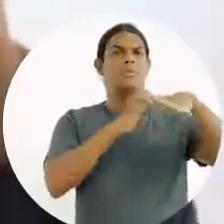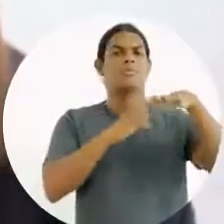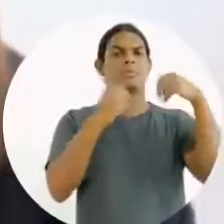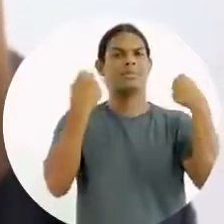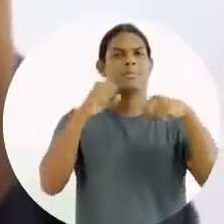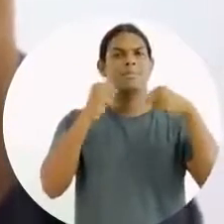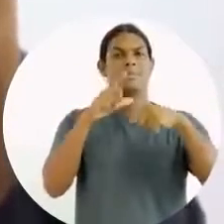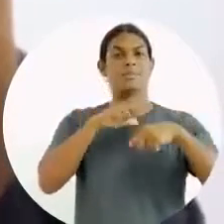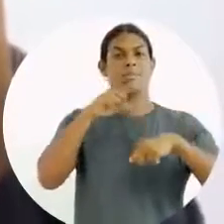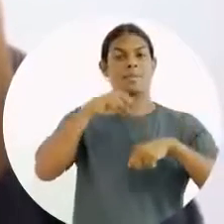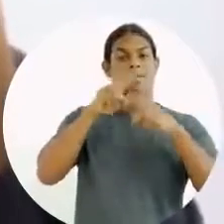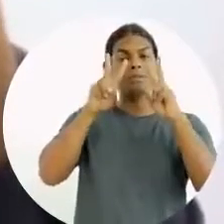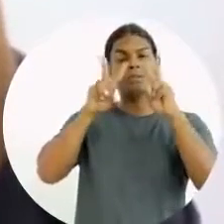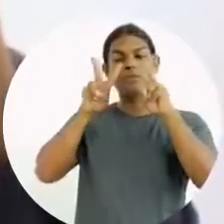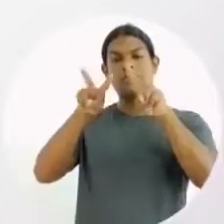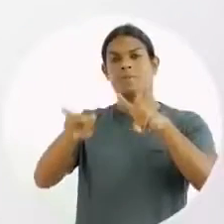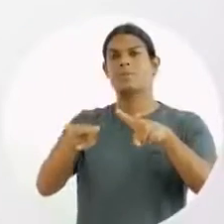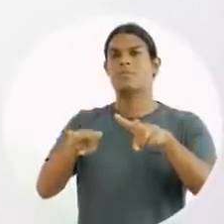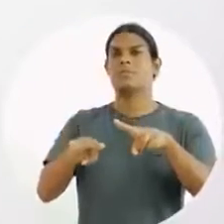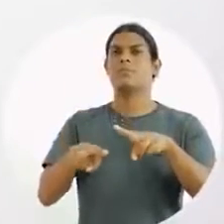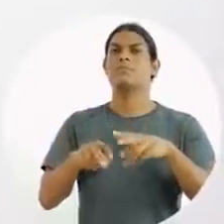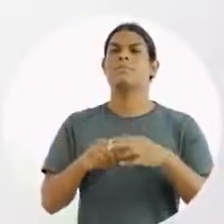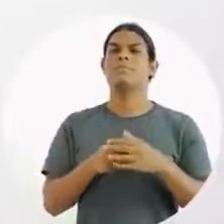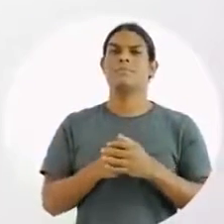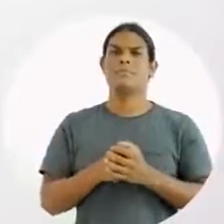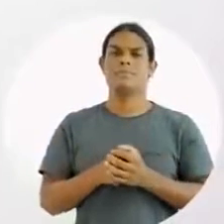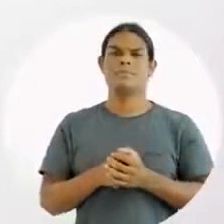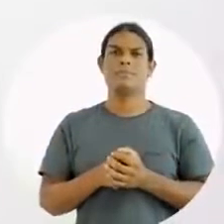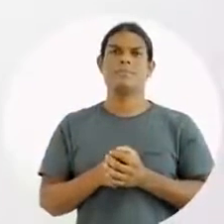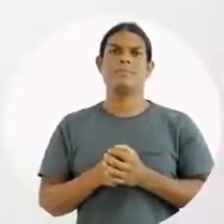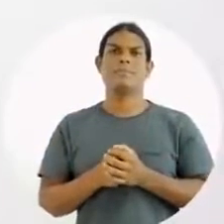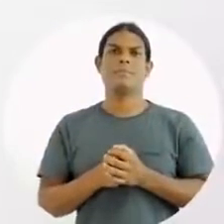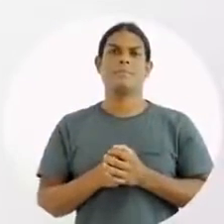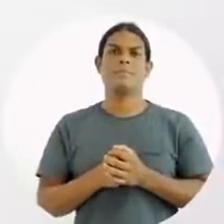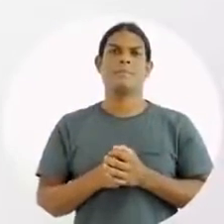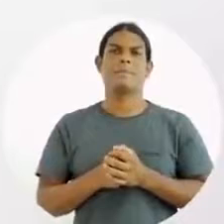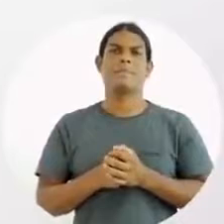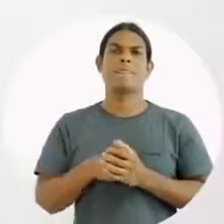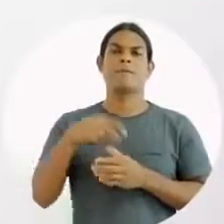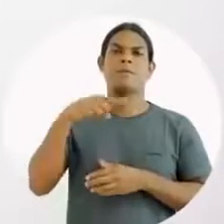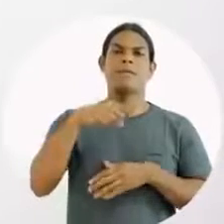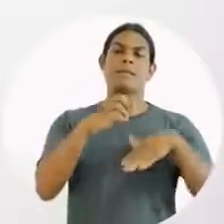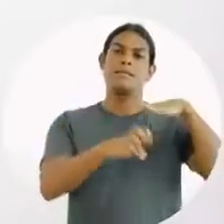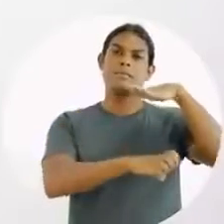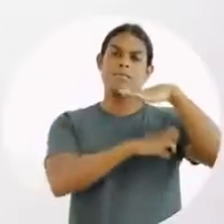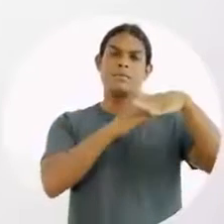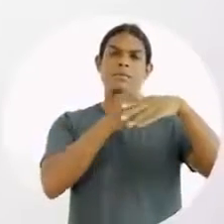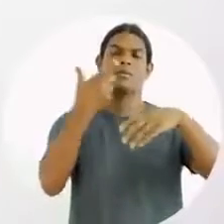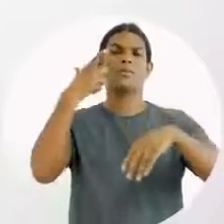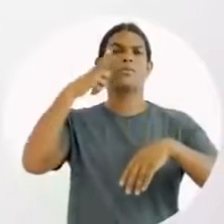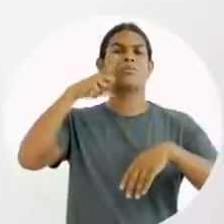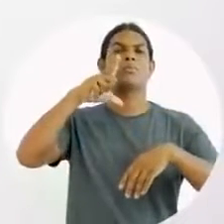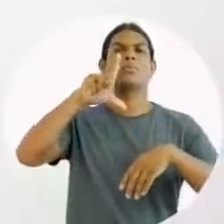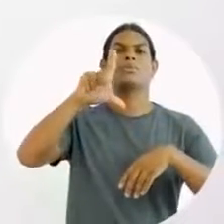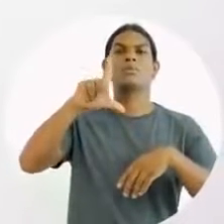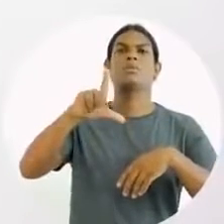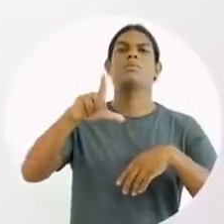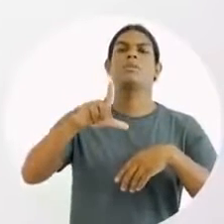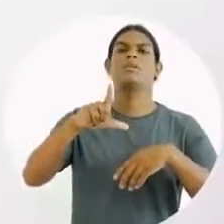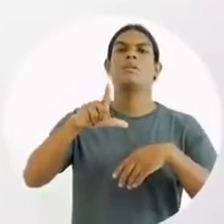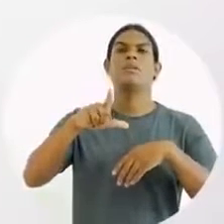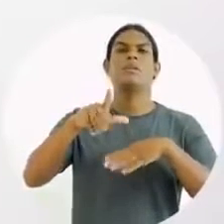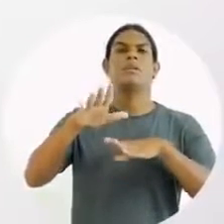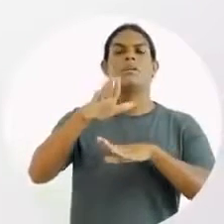conceito relacionado às pessoas para que ela possa realmente conseguir alcançar o seu resultado. Uma coisa